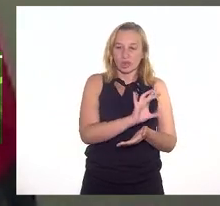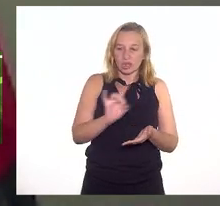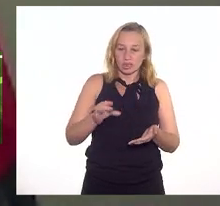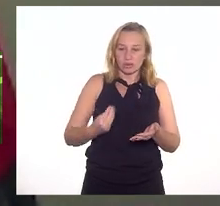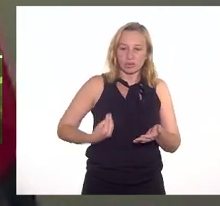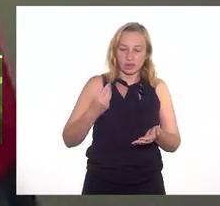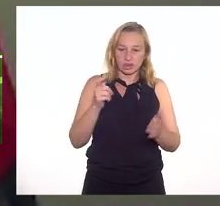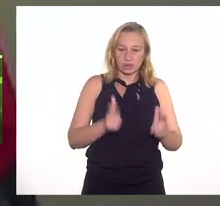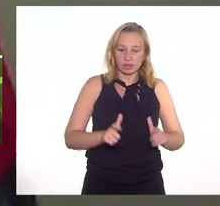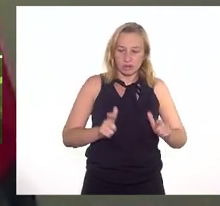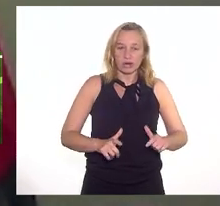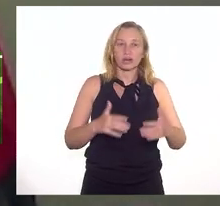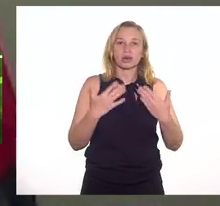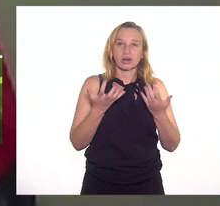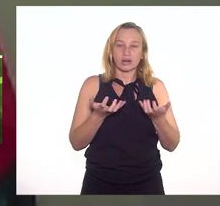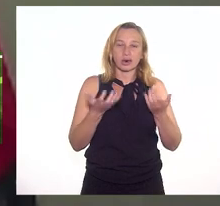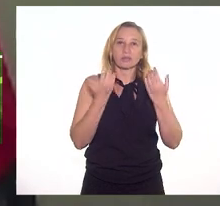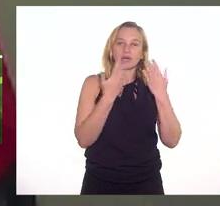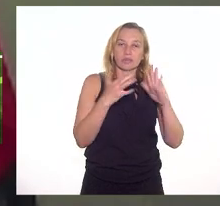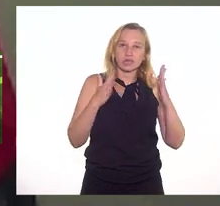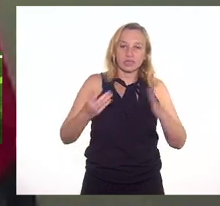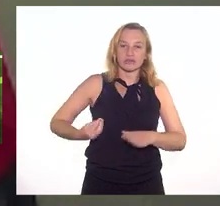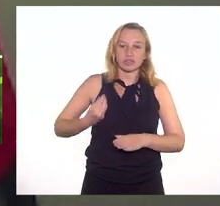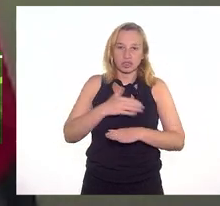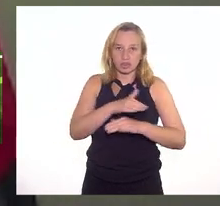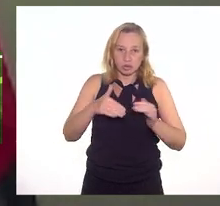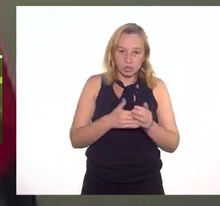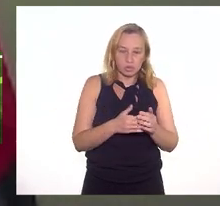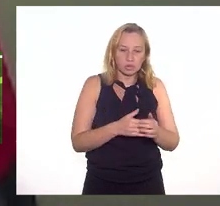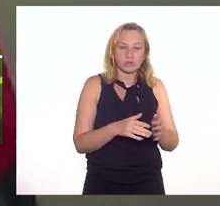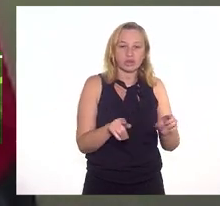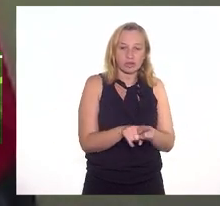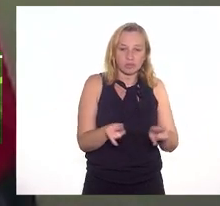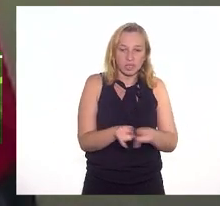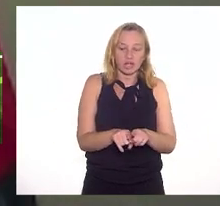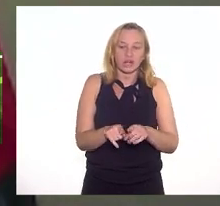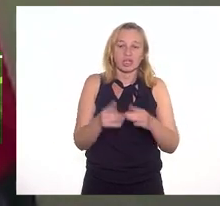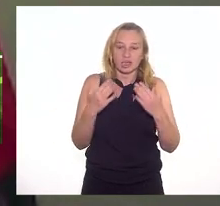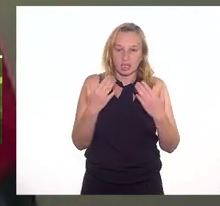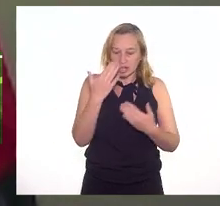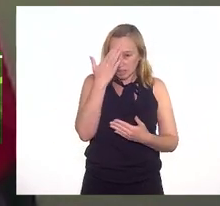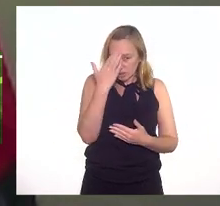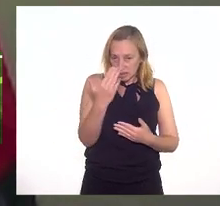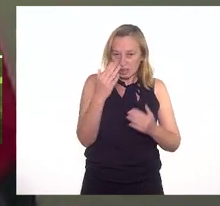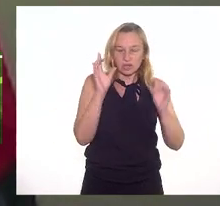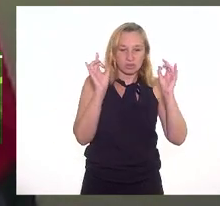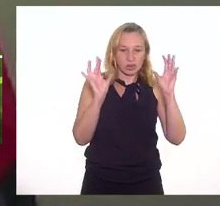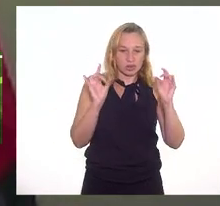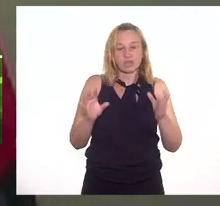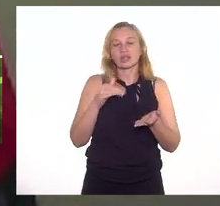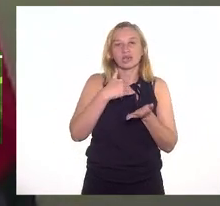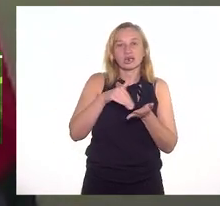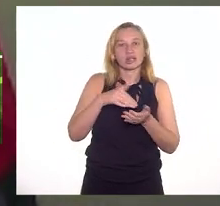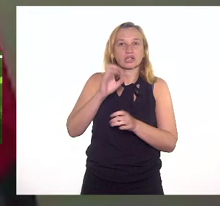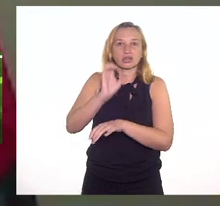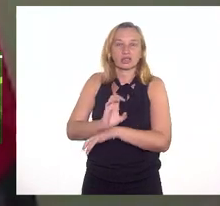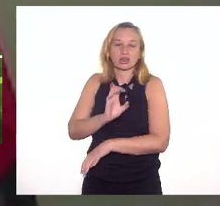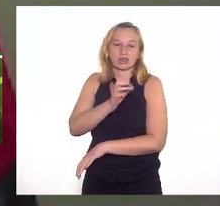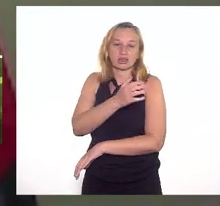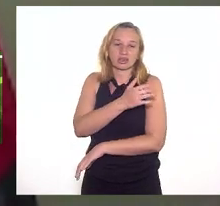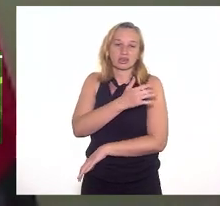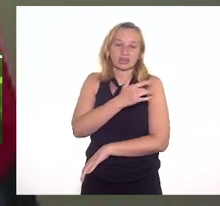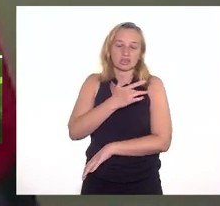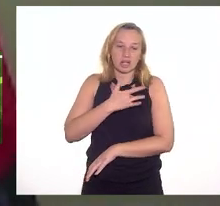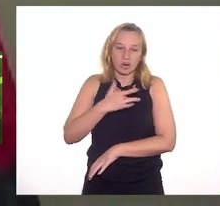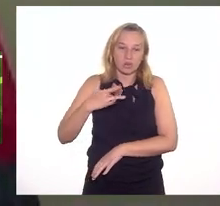só saudar a presença de todos, agradecer de um modo especial à Secretaria de Estado de Saúde, ao nosso querido